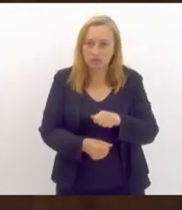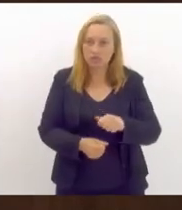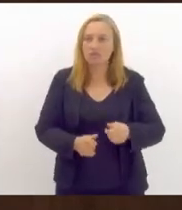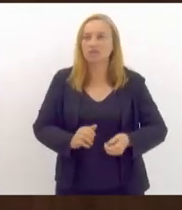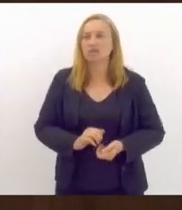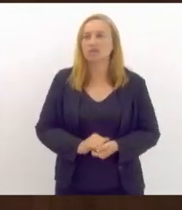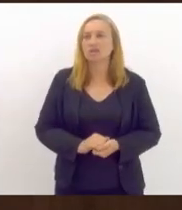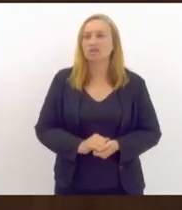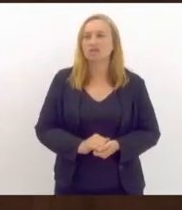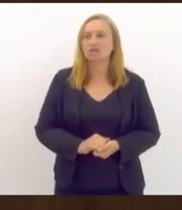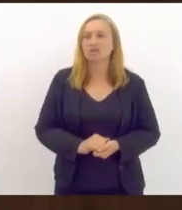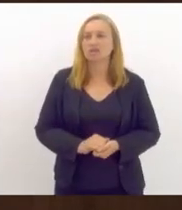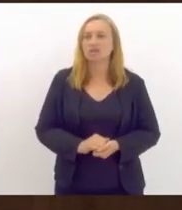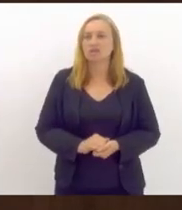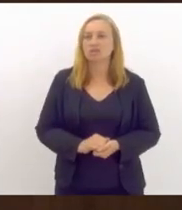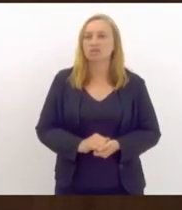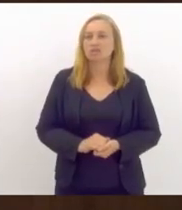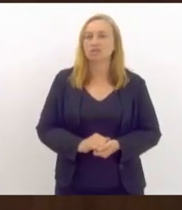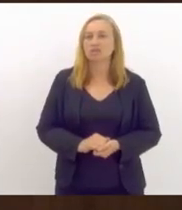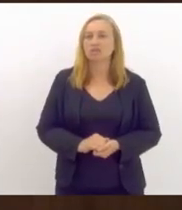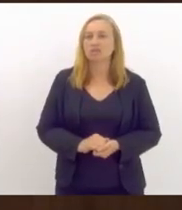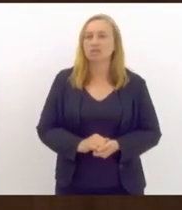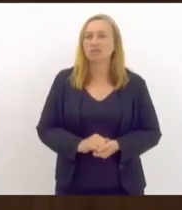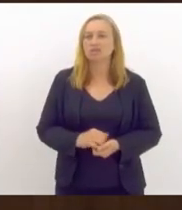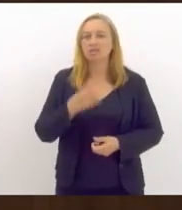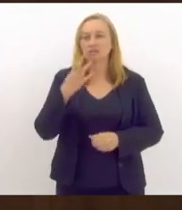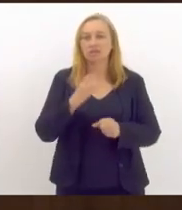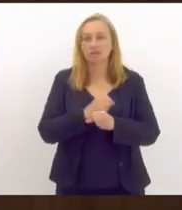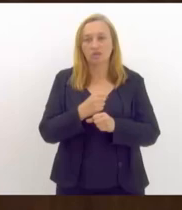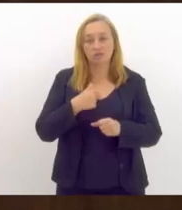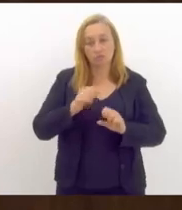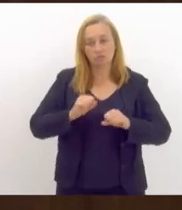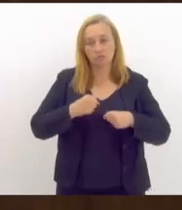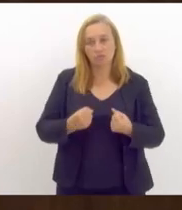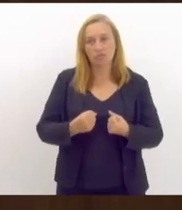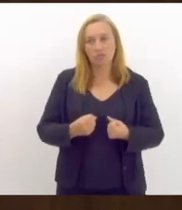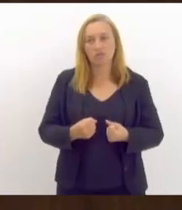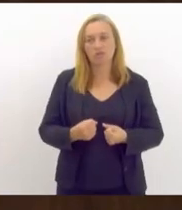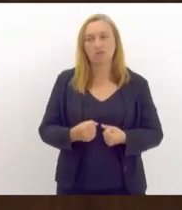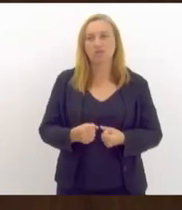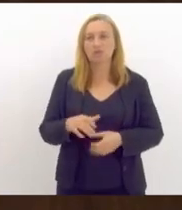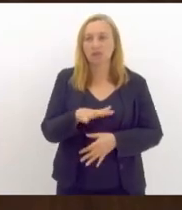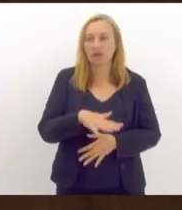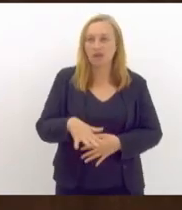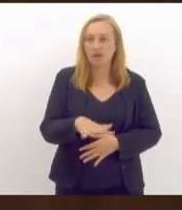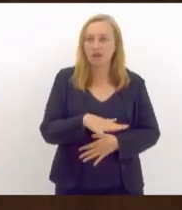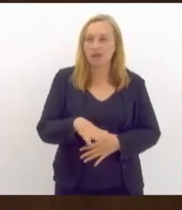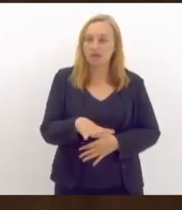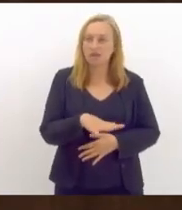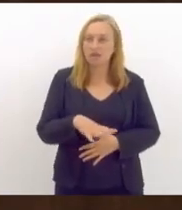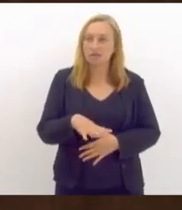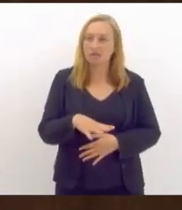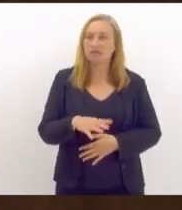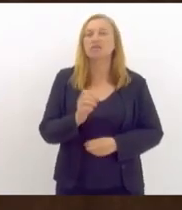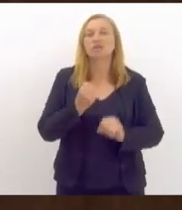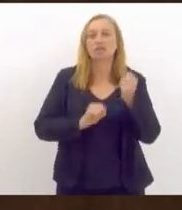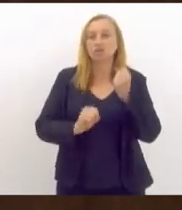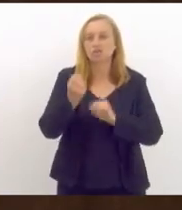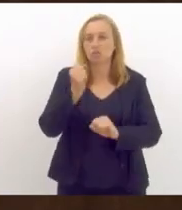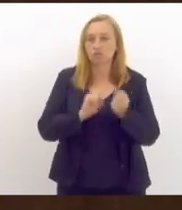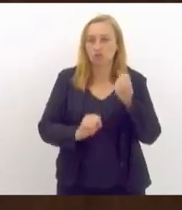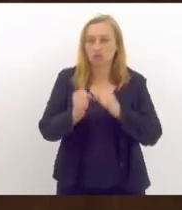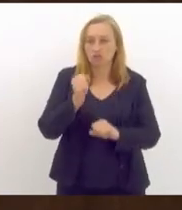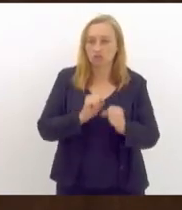Provavelmente meu morte nesta casa pelos próximos 4 anos especificamente valor da indústria audiovisual